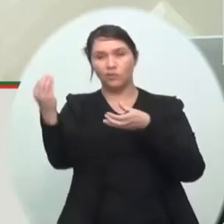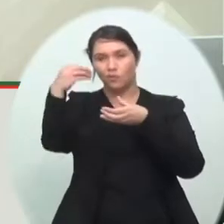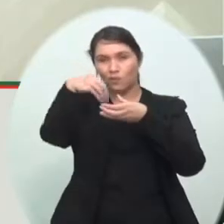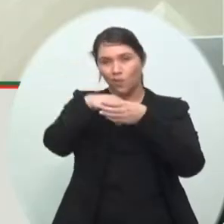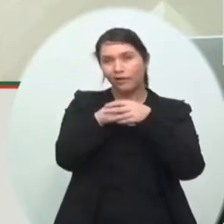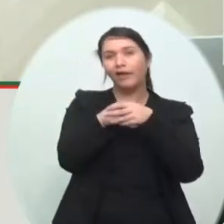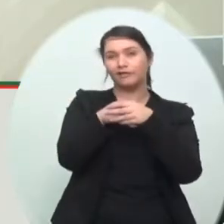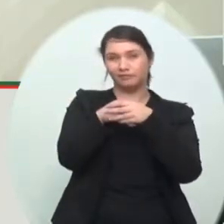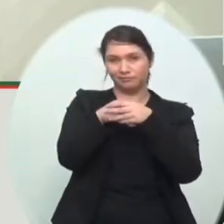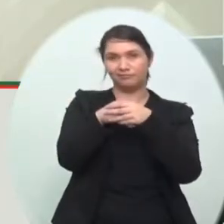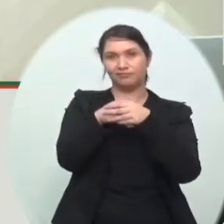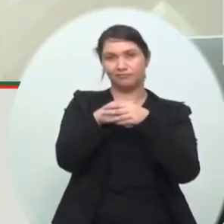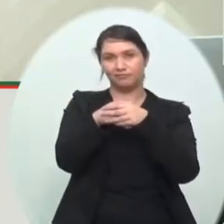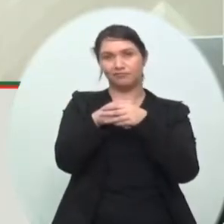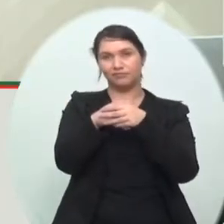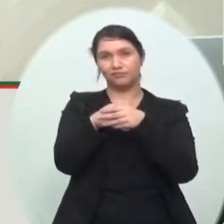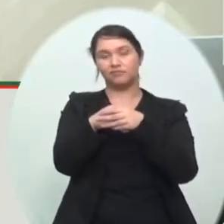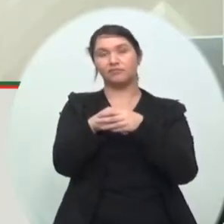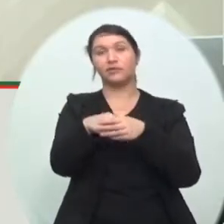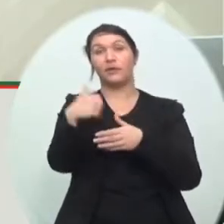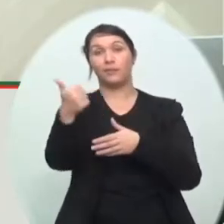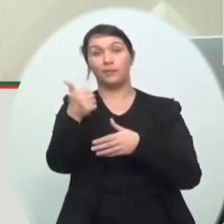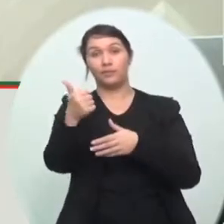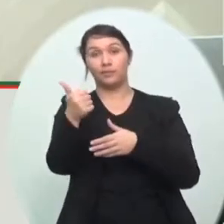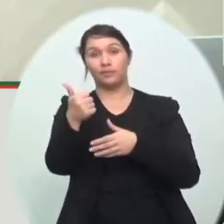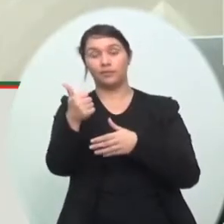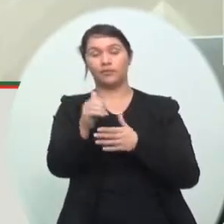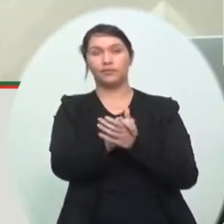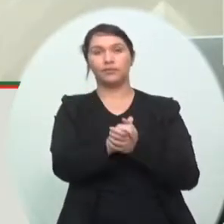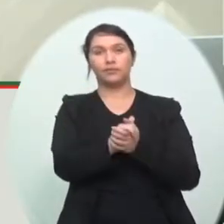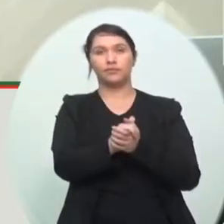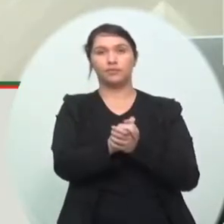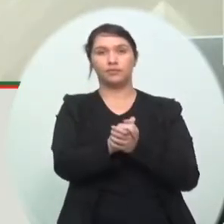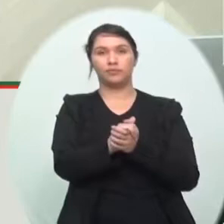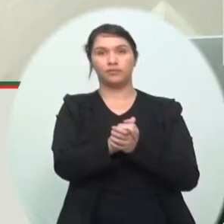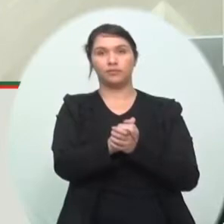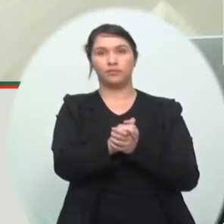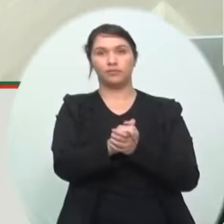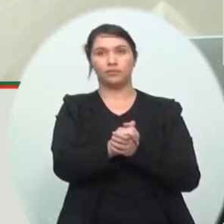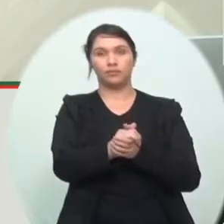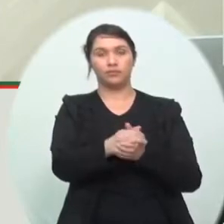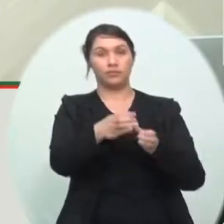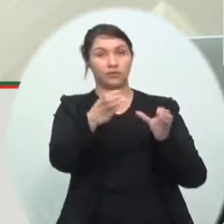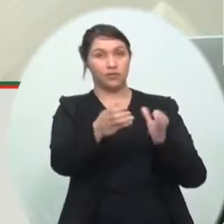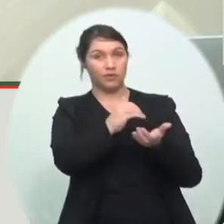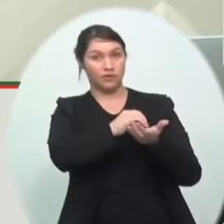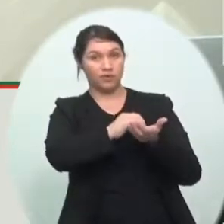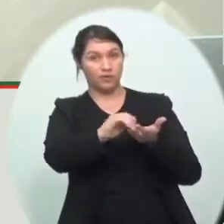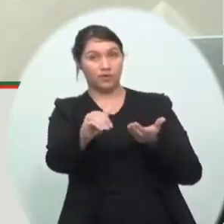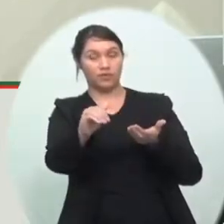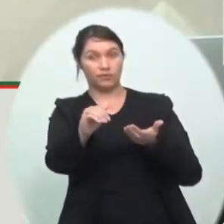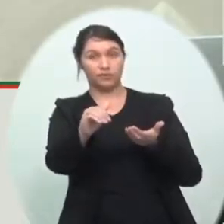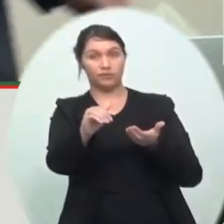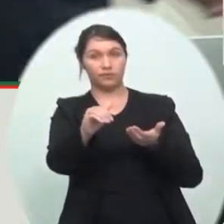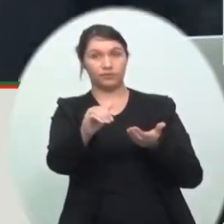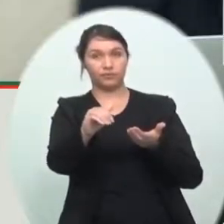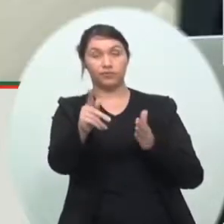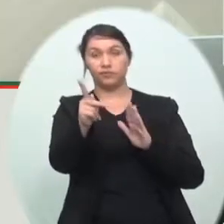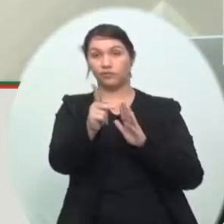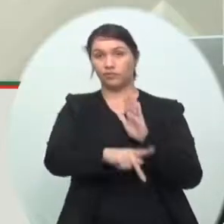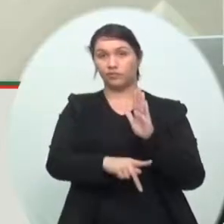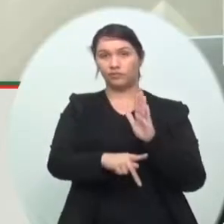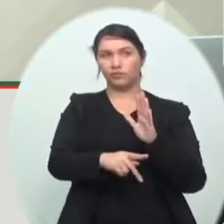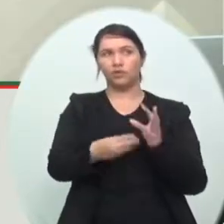é o escritório de projetos, que é como é que vai ser a gestão, de fato, desse centro de inovação, de onde